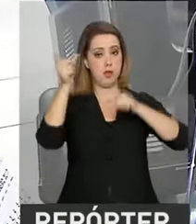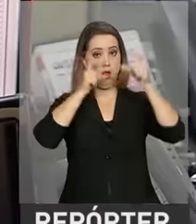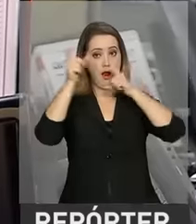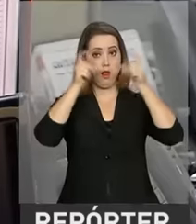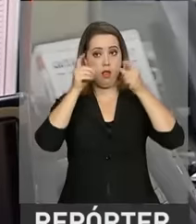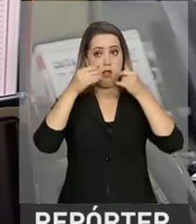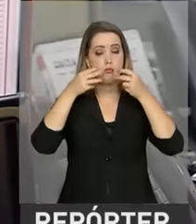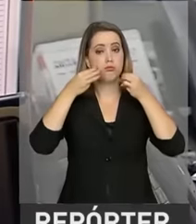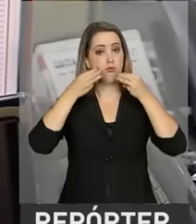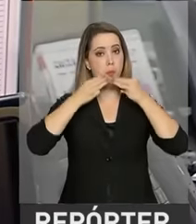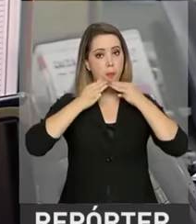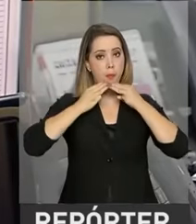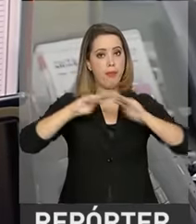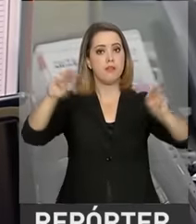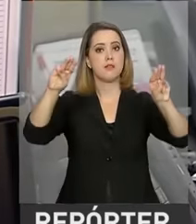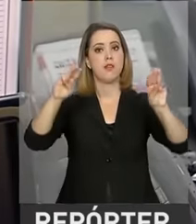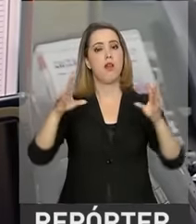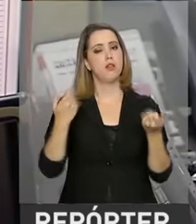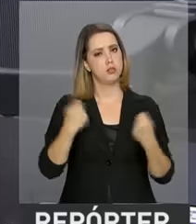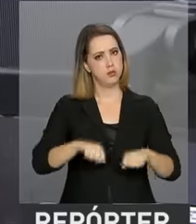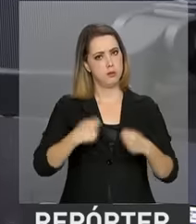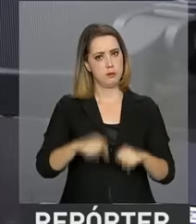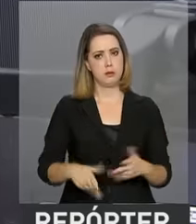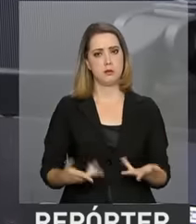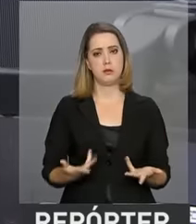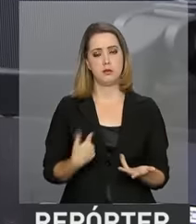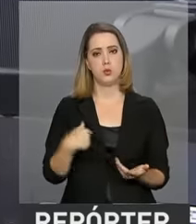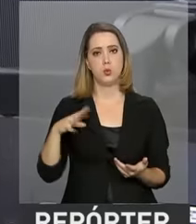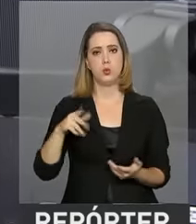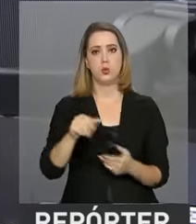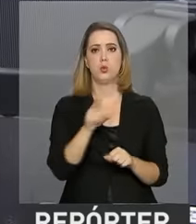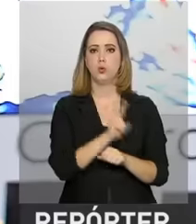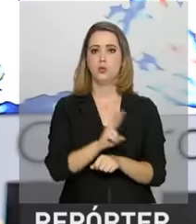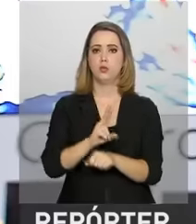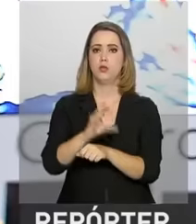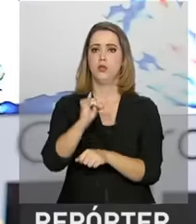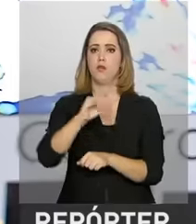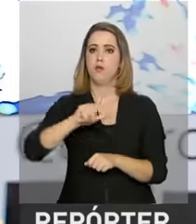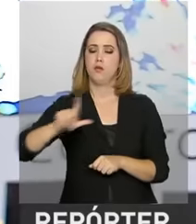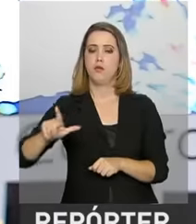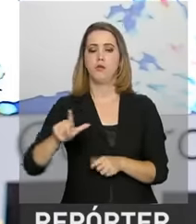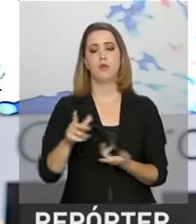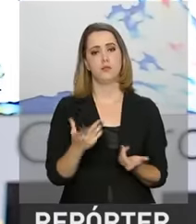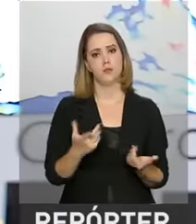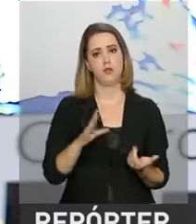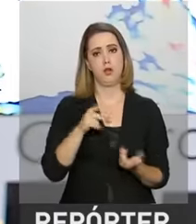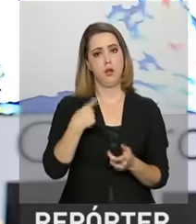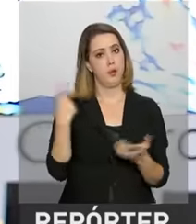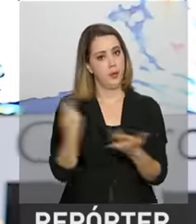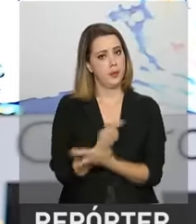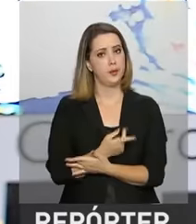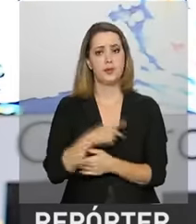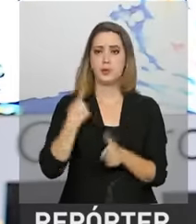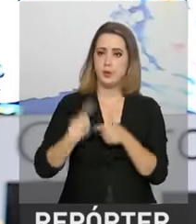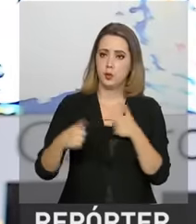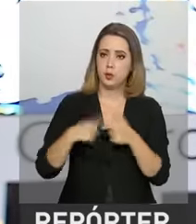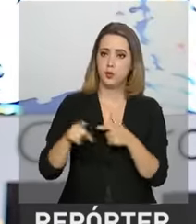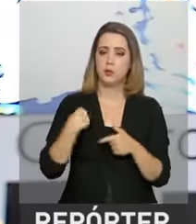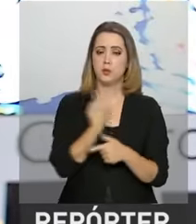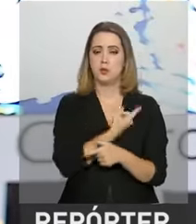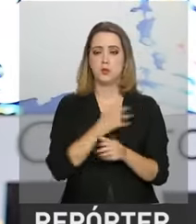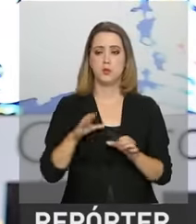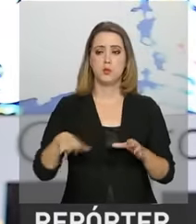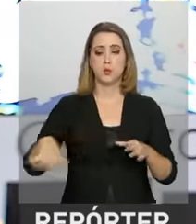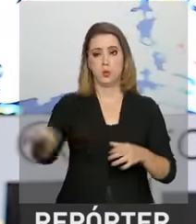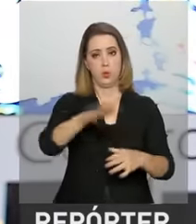comunicando articulando-se com todas as defesas civis então Esso é uma parte uma vez ocorrido o desastre nós temos equipes que